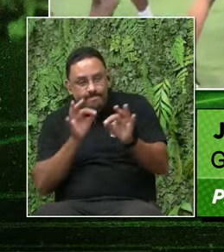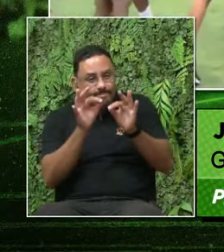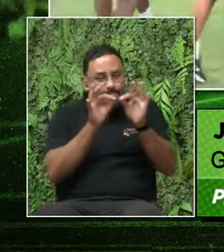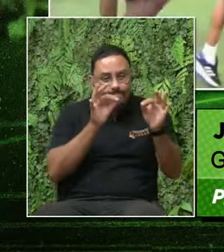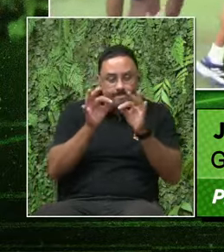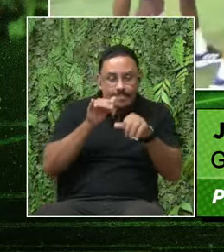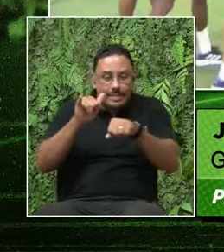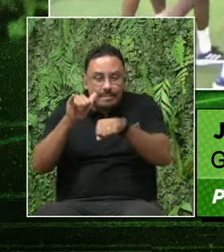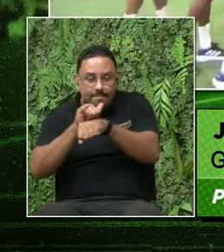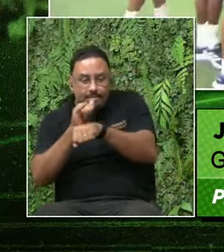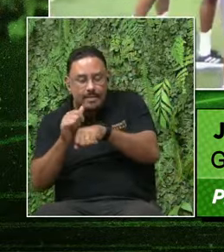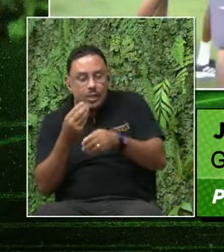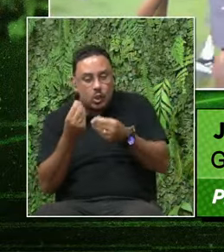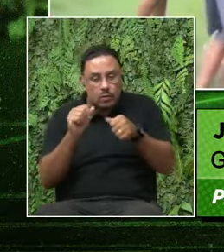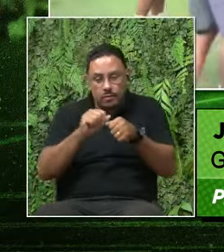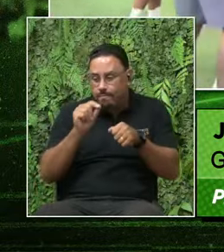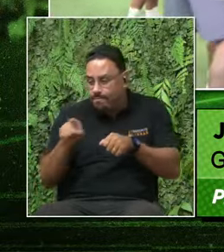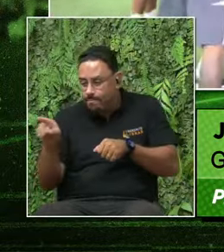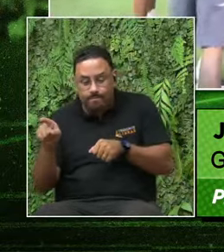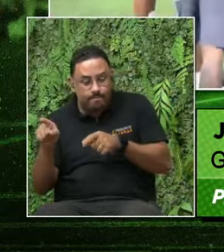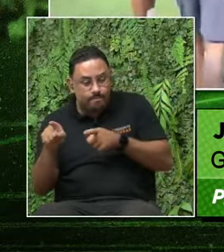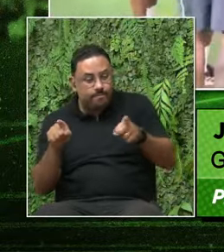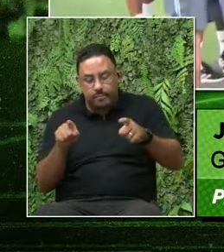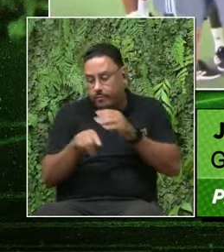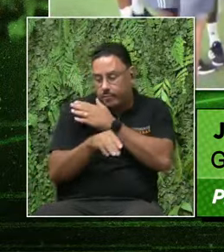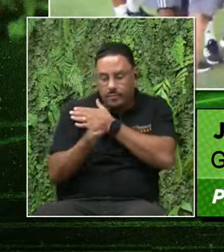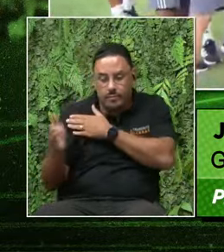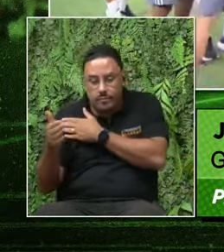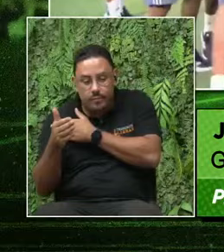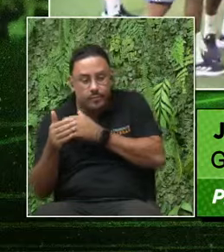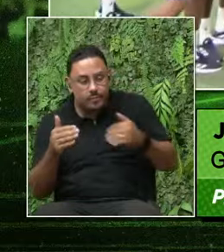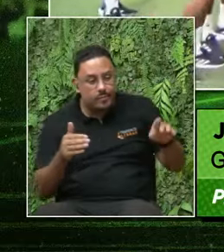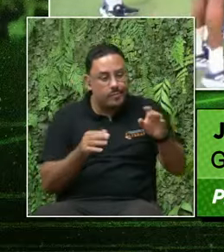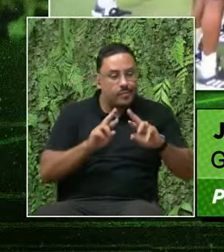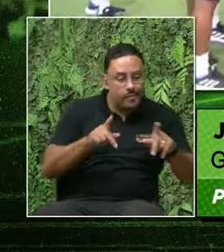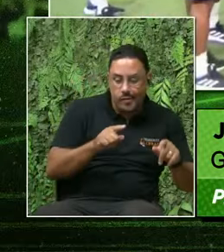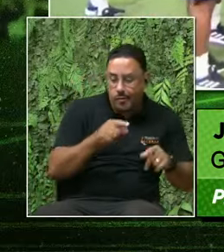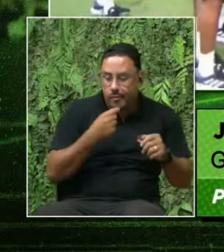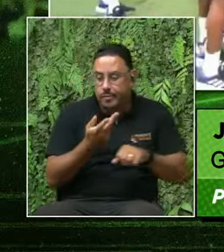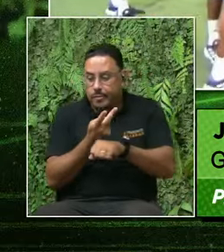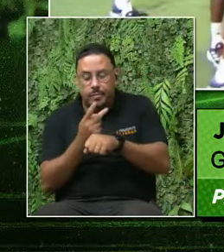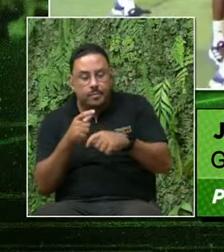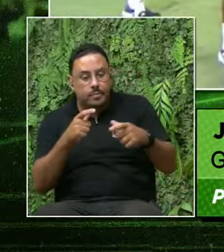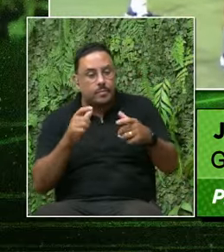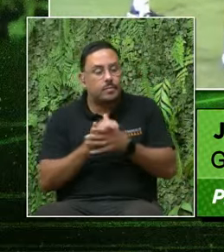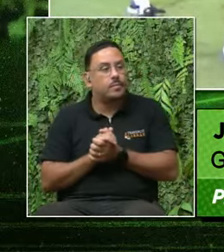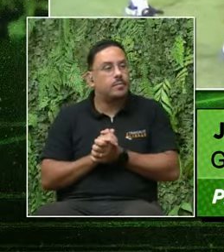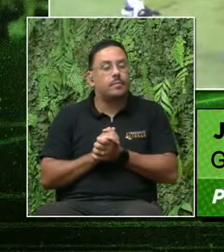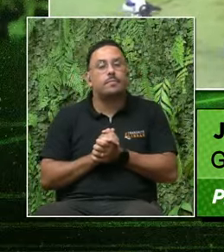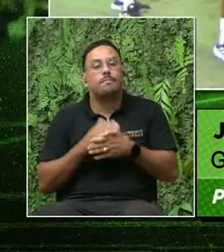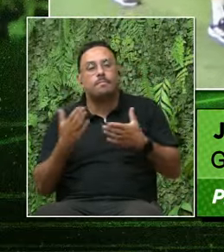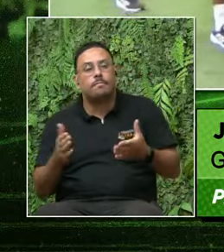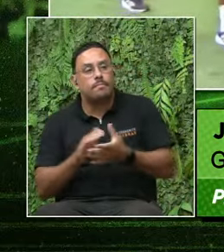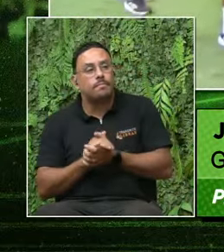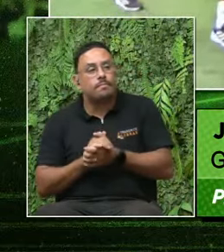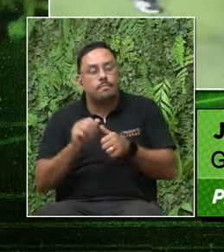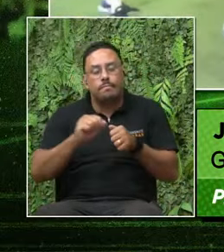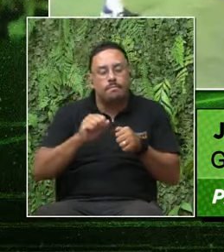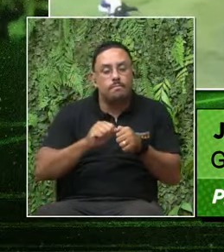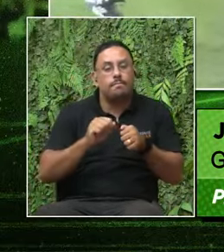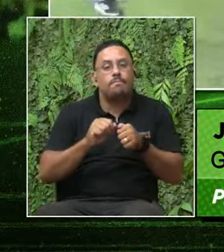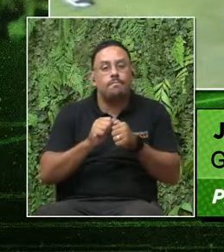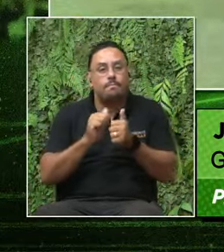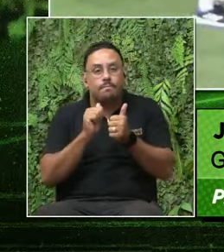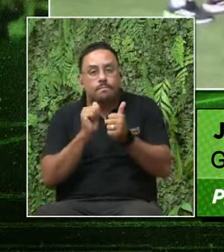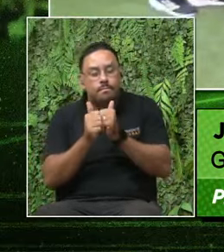estratégias olha vamos fazer isso aqui vamos segurar o Mateus aqui o Mateus Pereira é um jogador diferente ele procura espaço ele encontra espaço e ele faz o jogo do